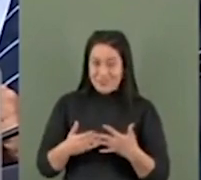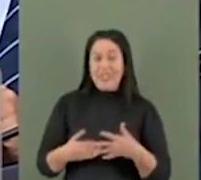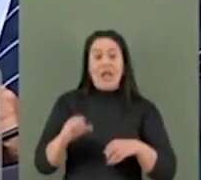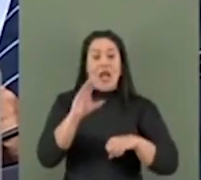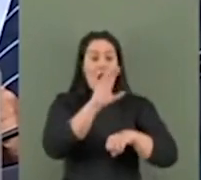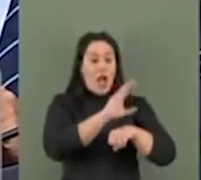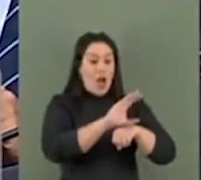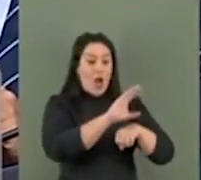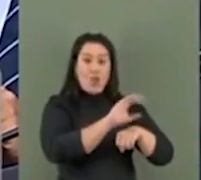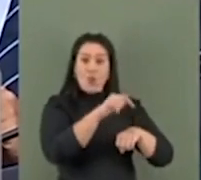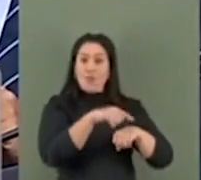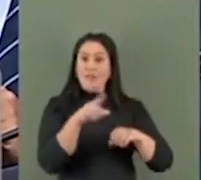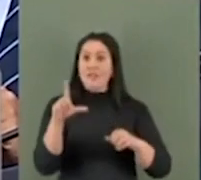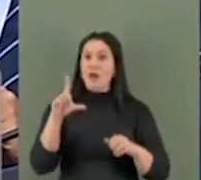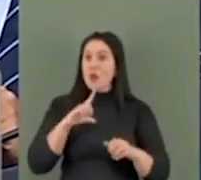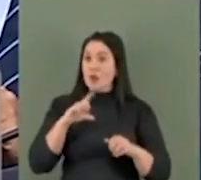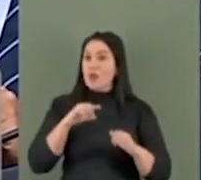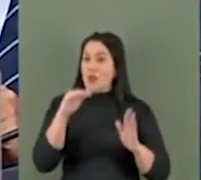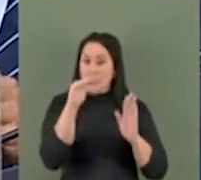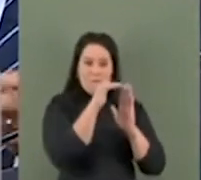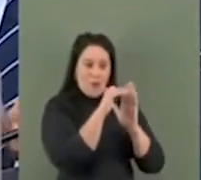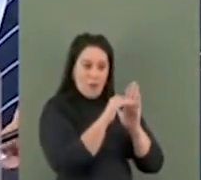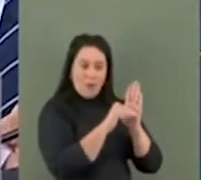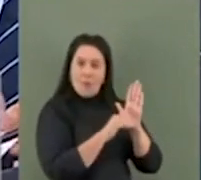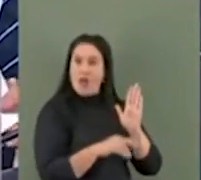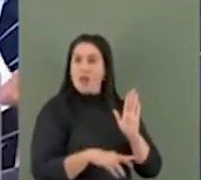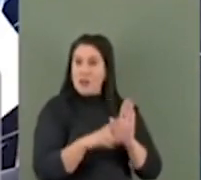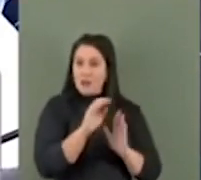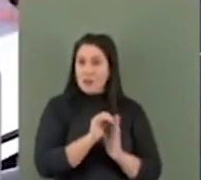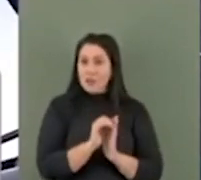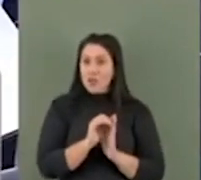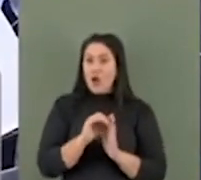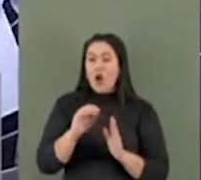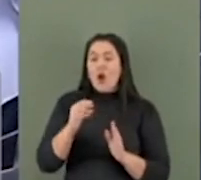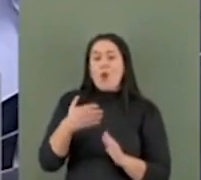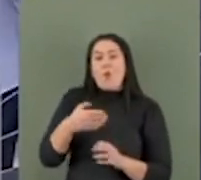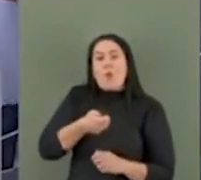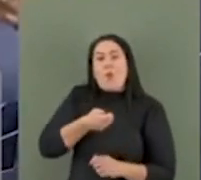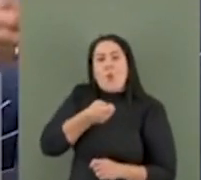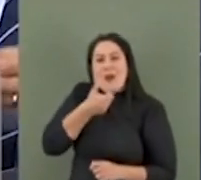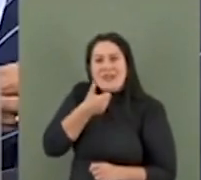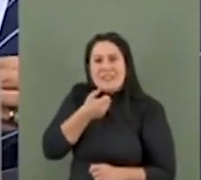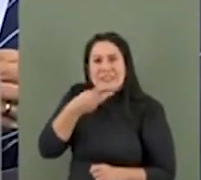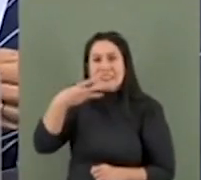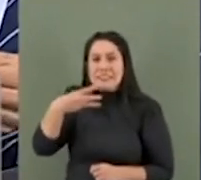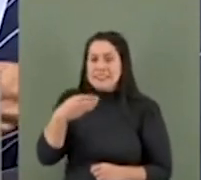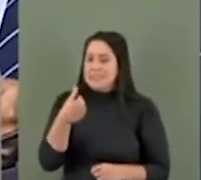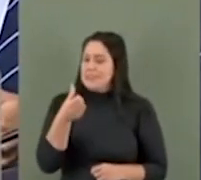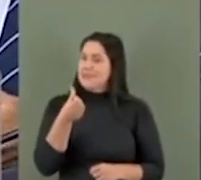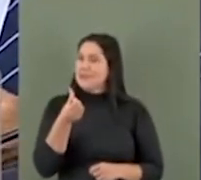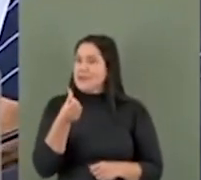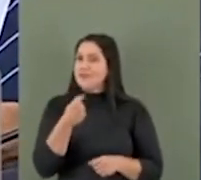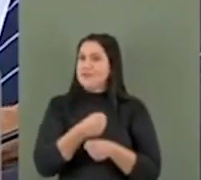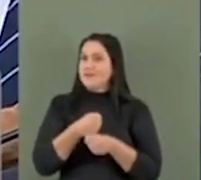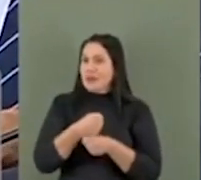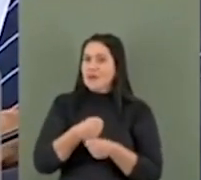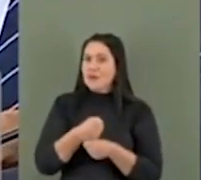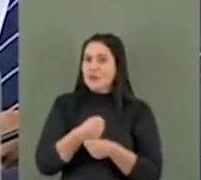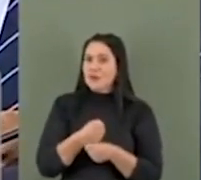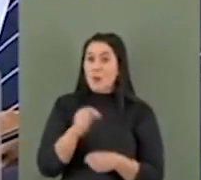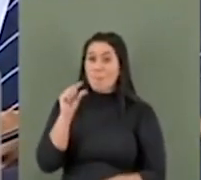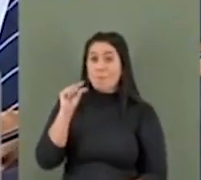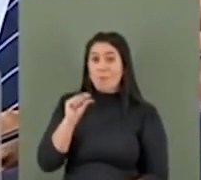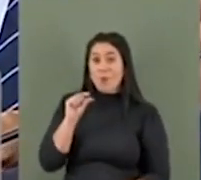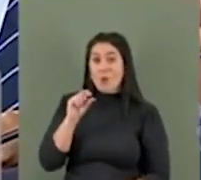instituições. Em seu discurso, também lembrou que os orçamentos das universidades deveriam ser tratados como políticas de